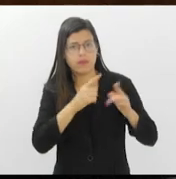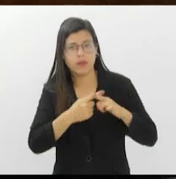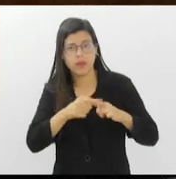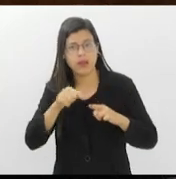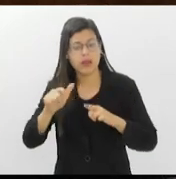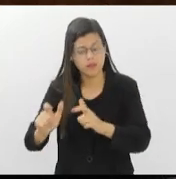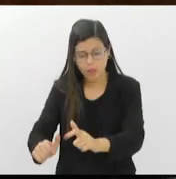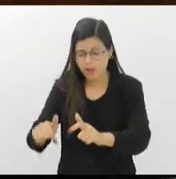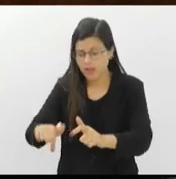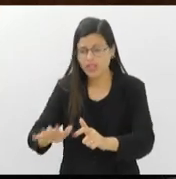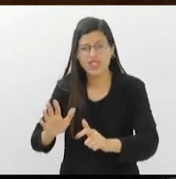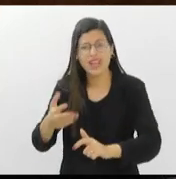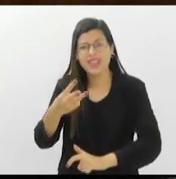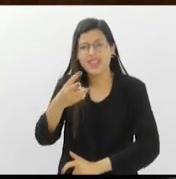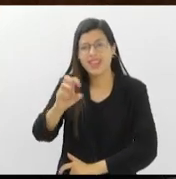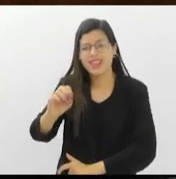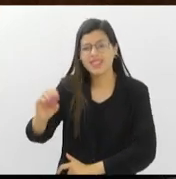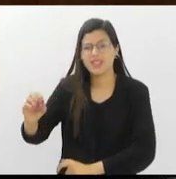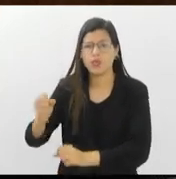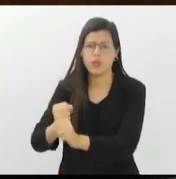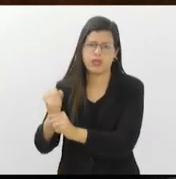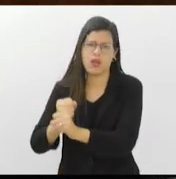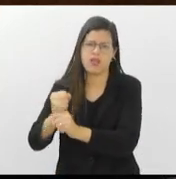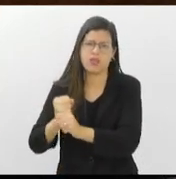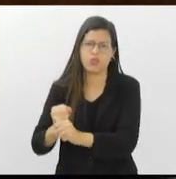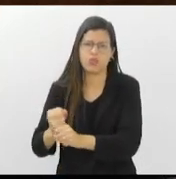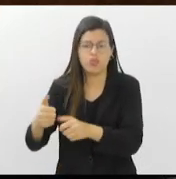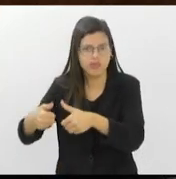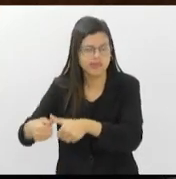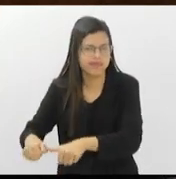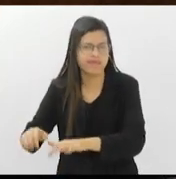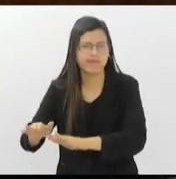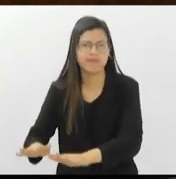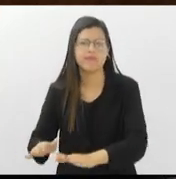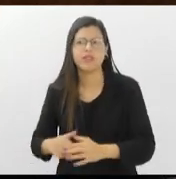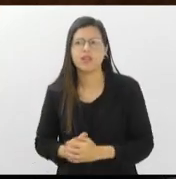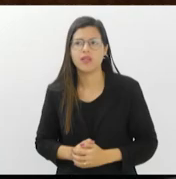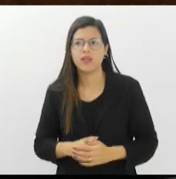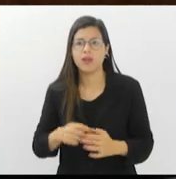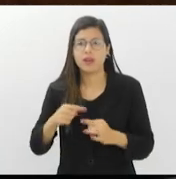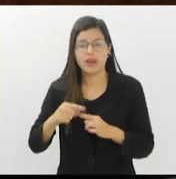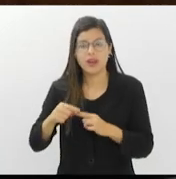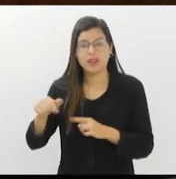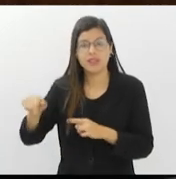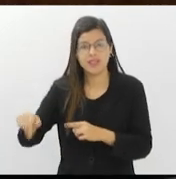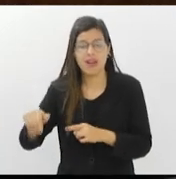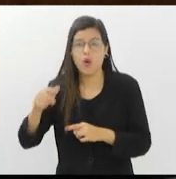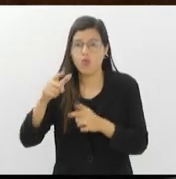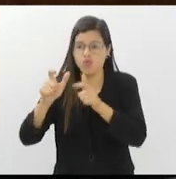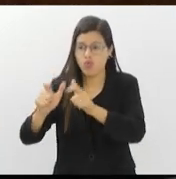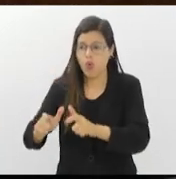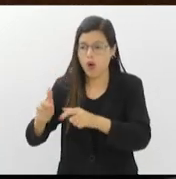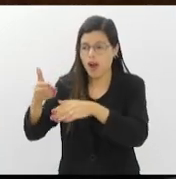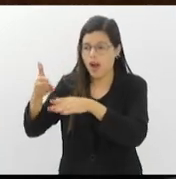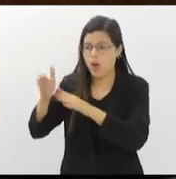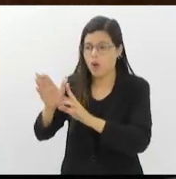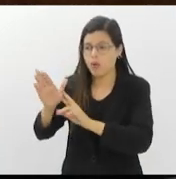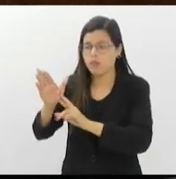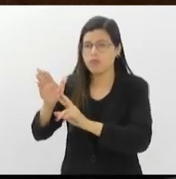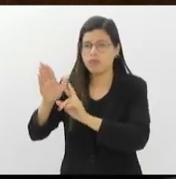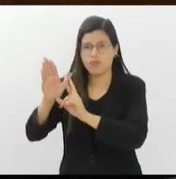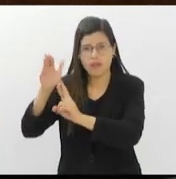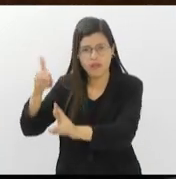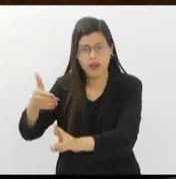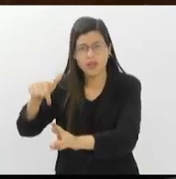300 anos, porque a Marambaia era um ponto de recepção de escravos que vinham da África. Tinha